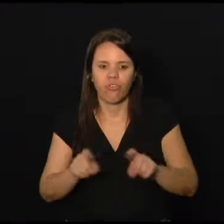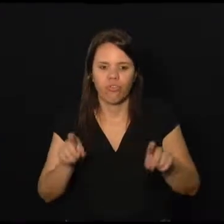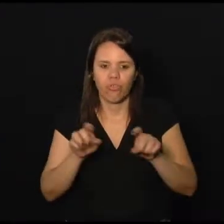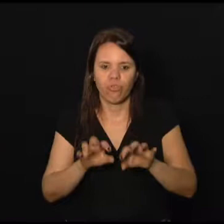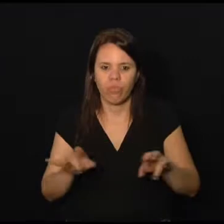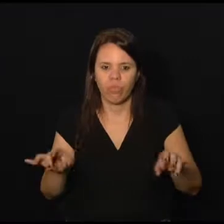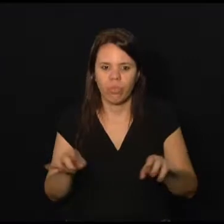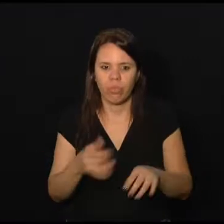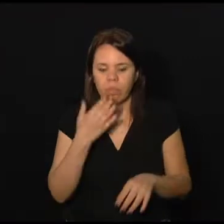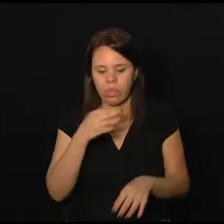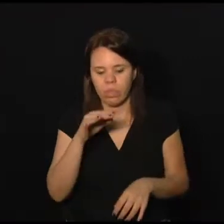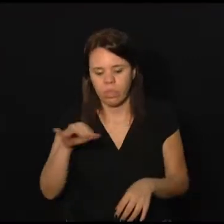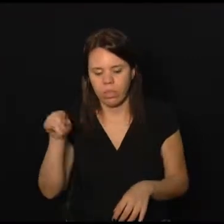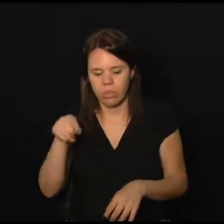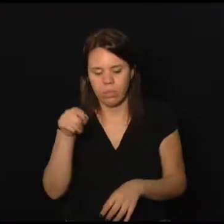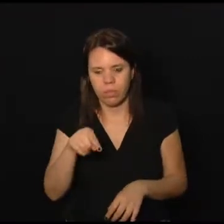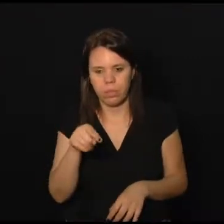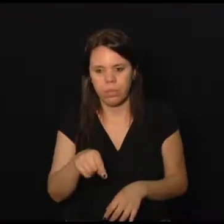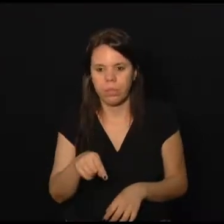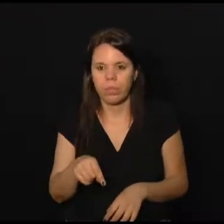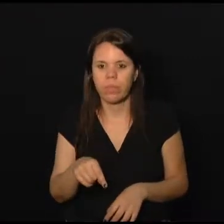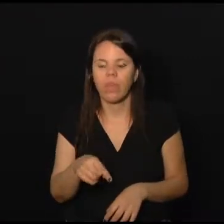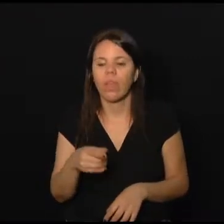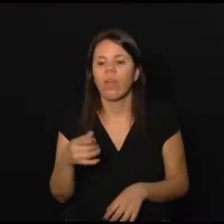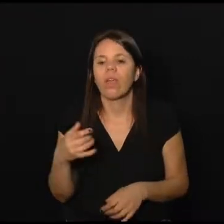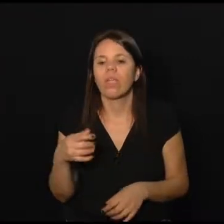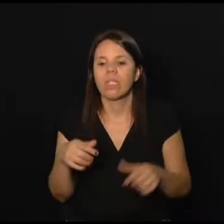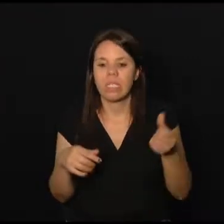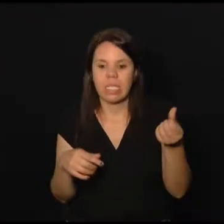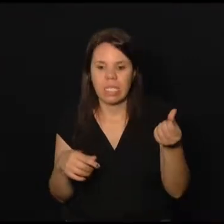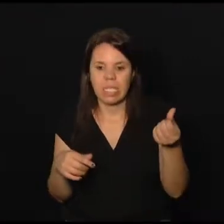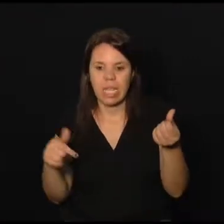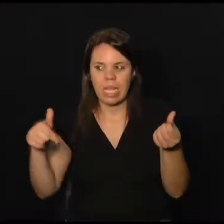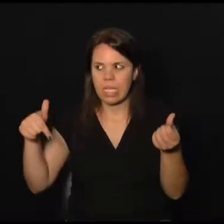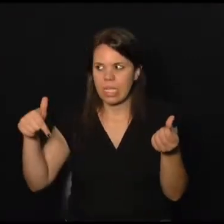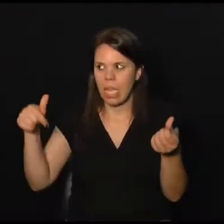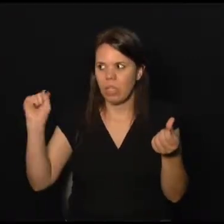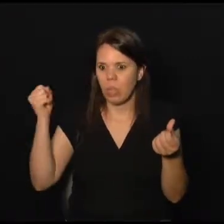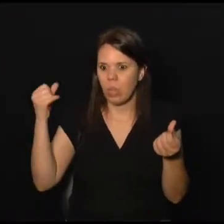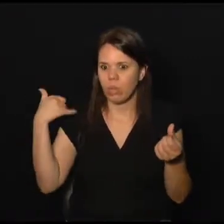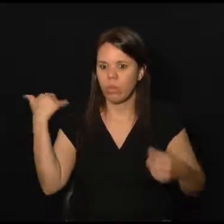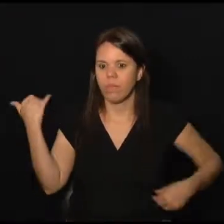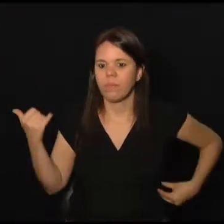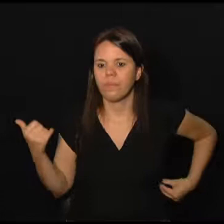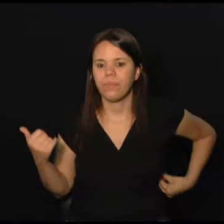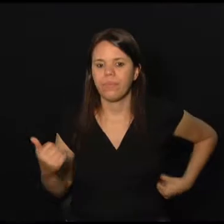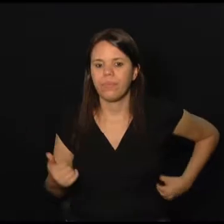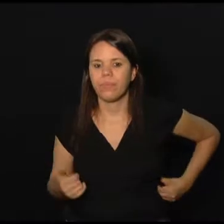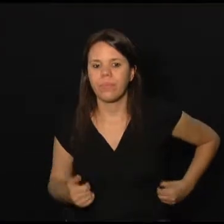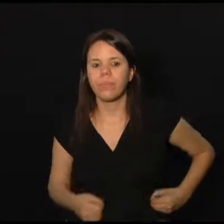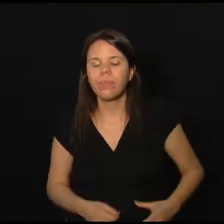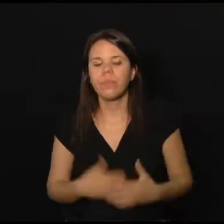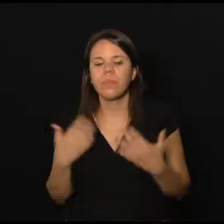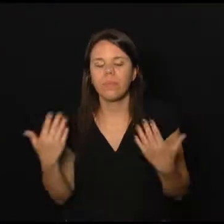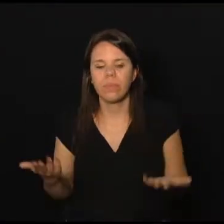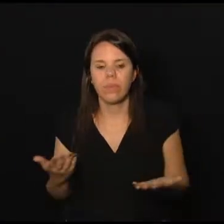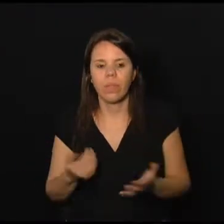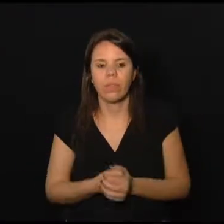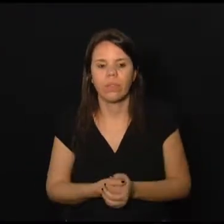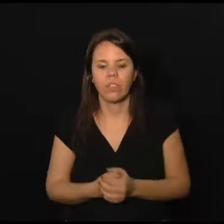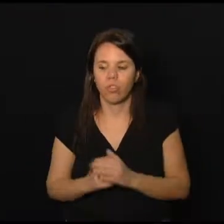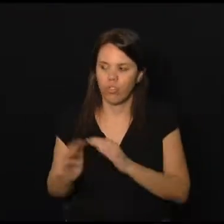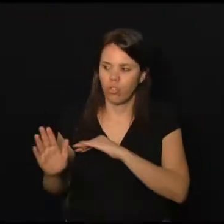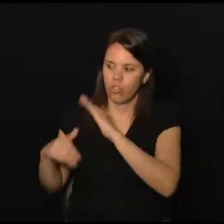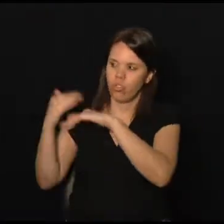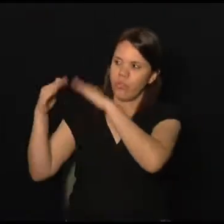essa criança, quando eu estou falando de criança, é de 6, 7, 8 anos. Né? Então, no